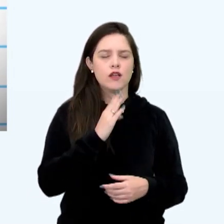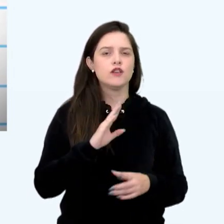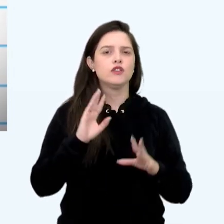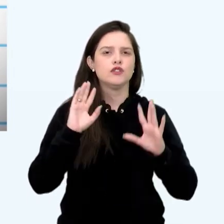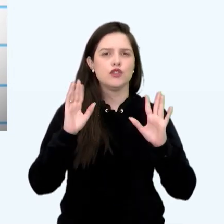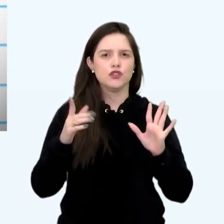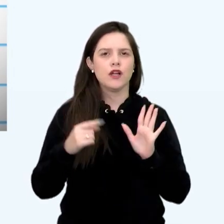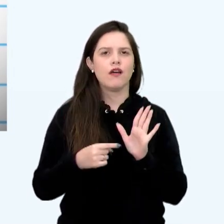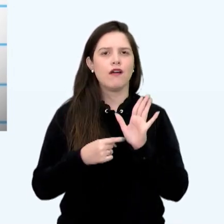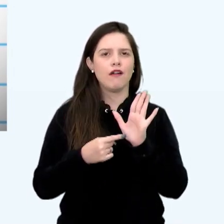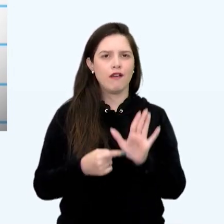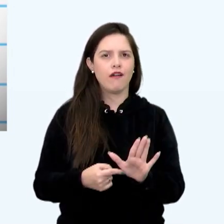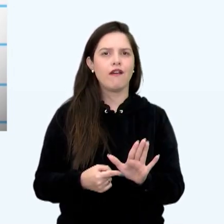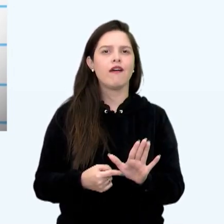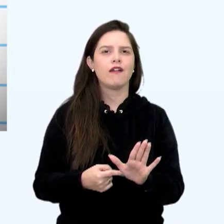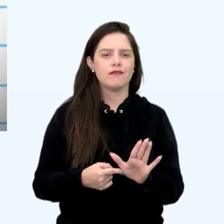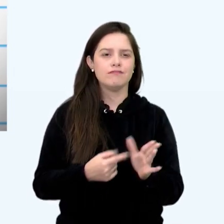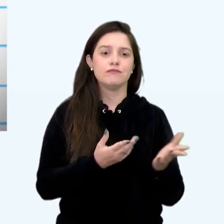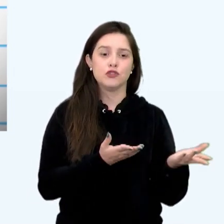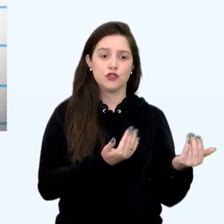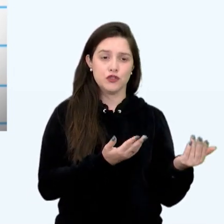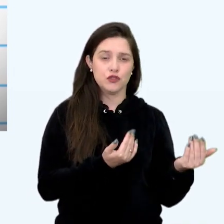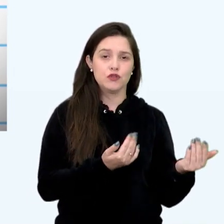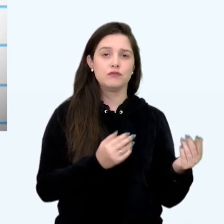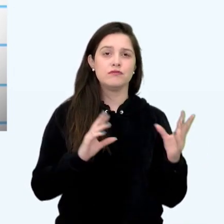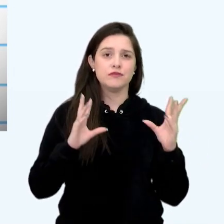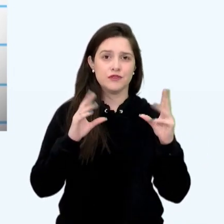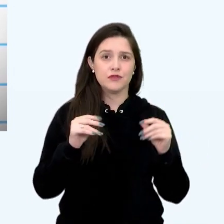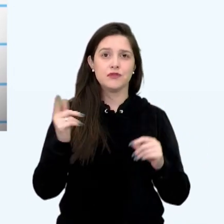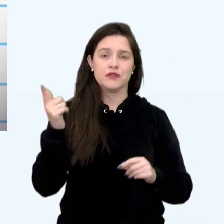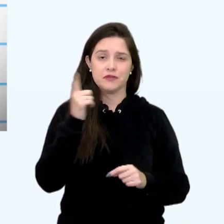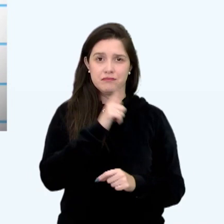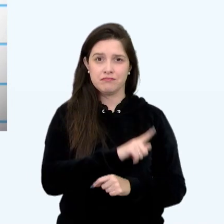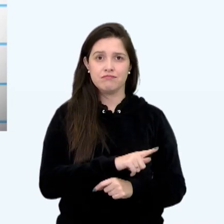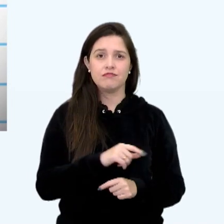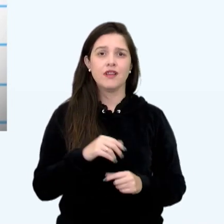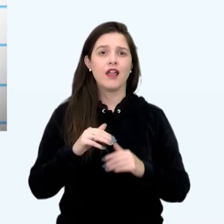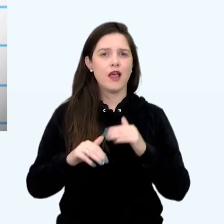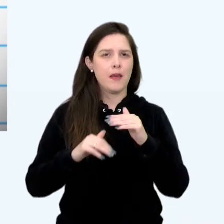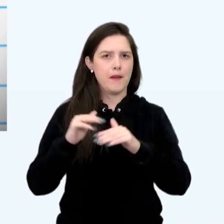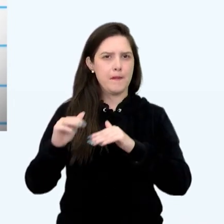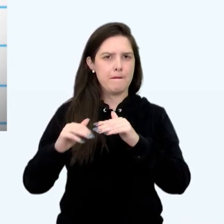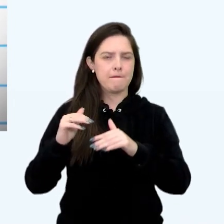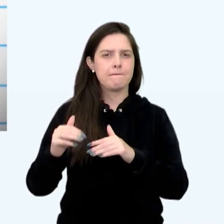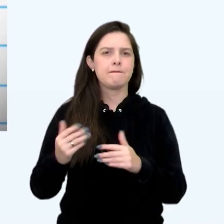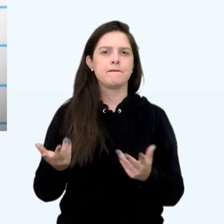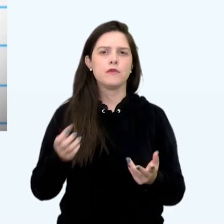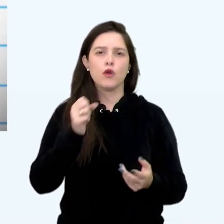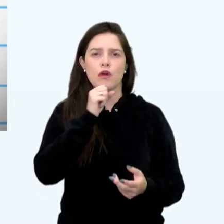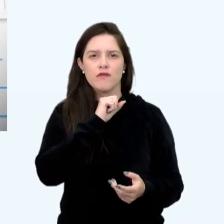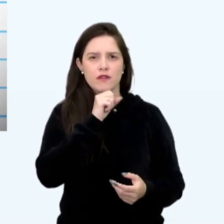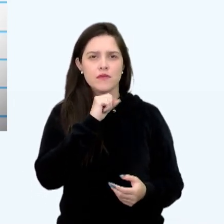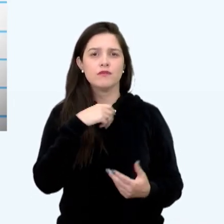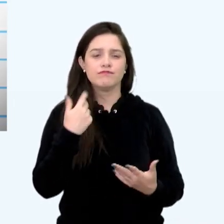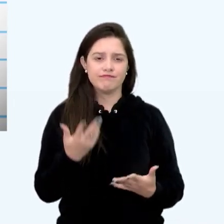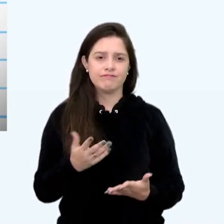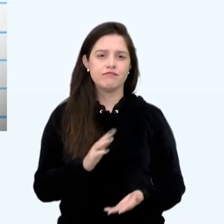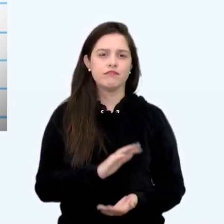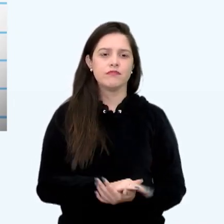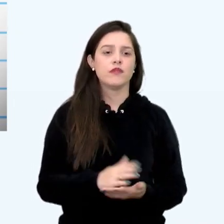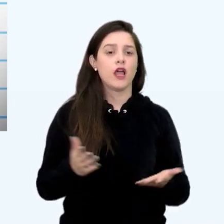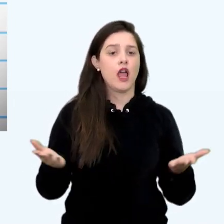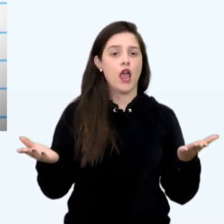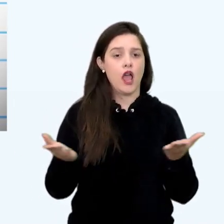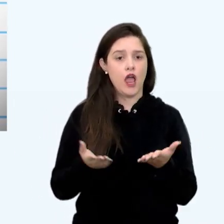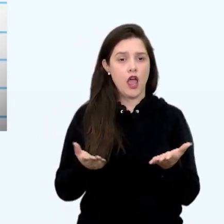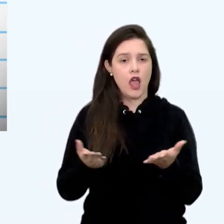mais predominantemente jovem, apresentando nas últimas décadas uma tendência de envelhecimento populacional. Agora,